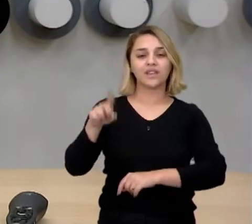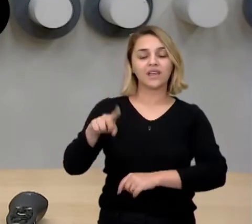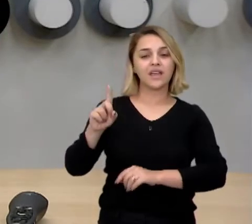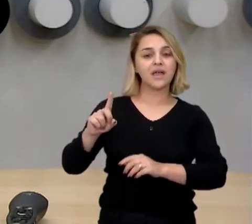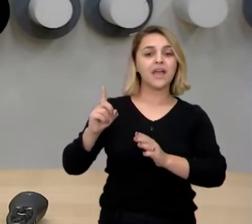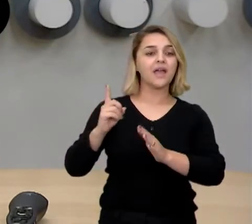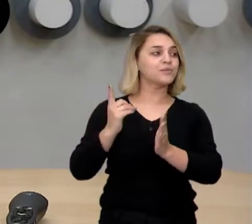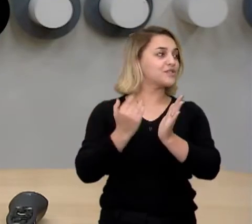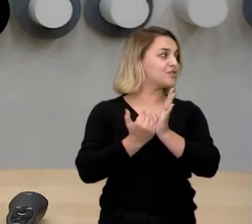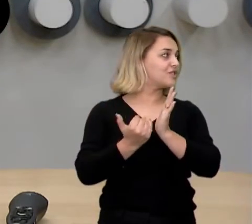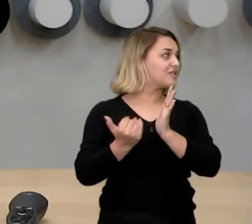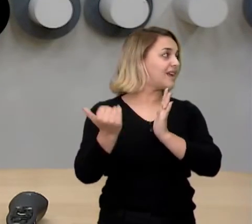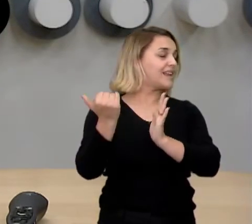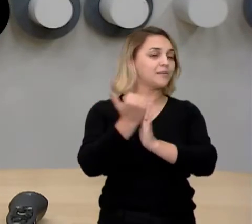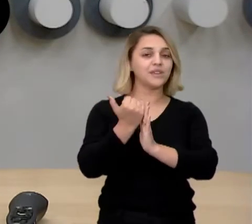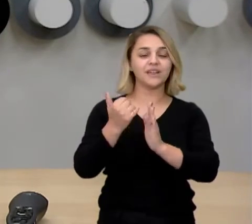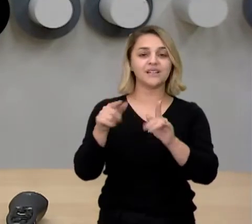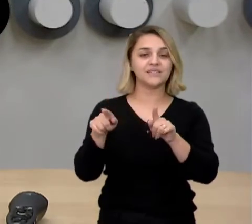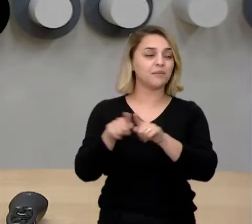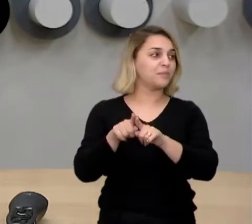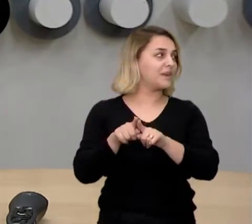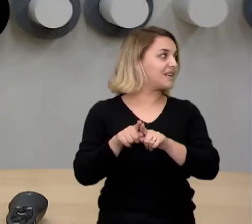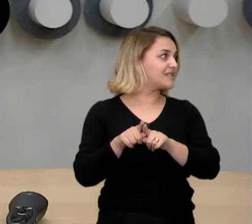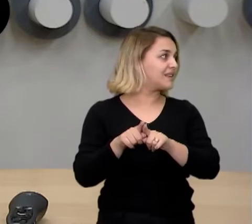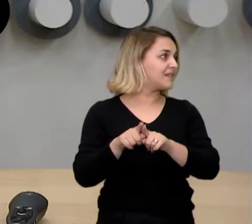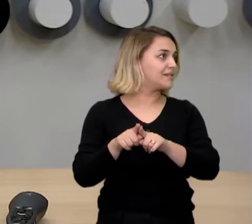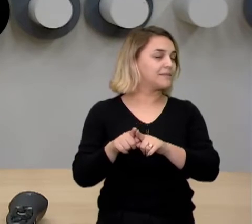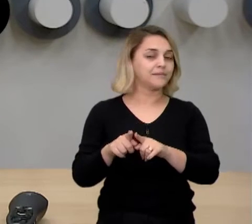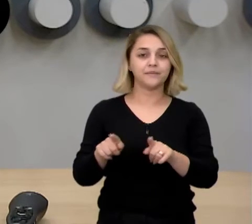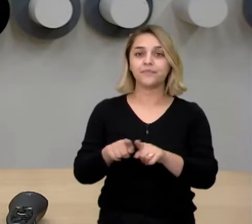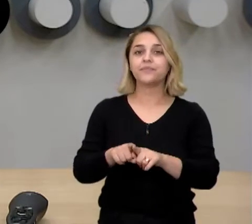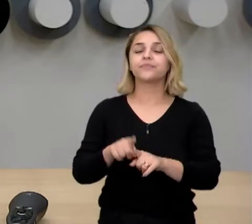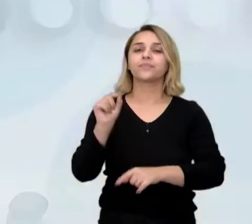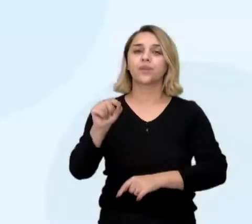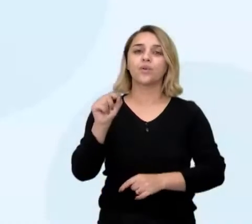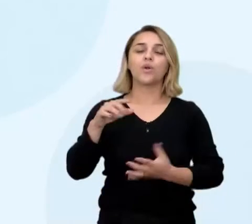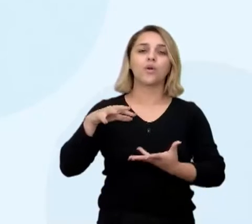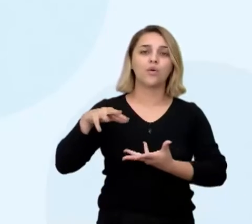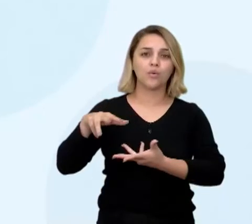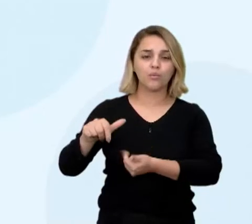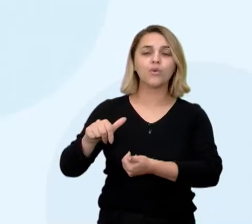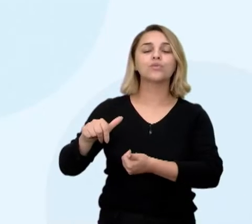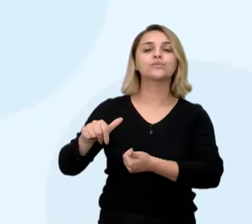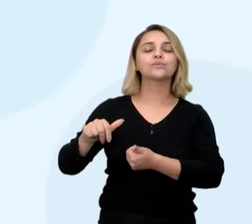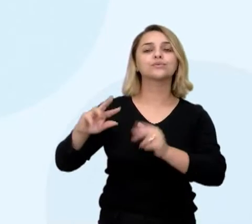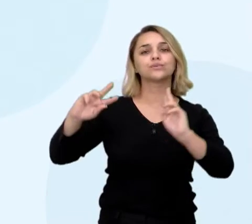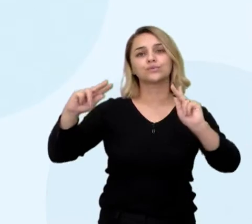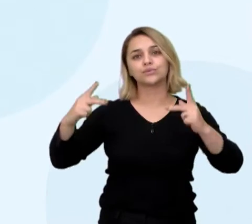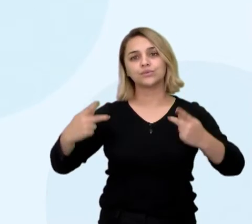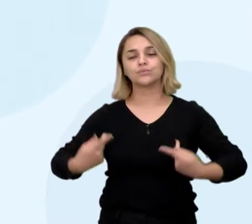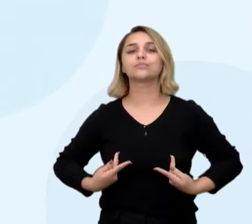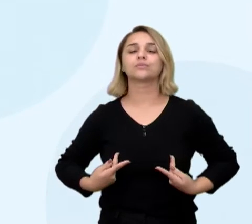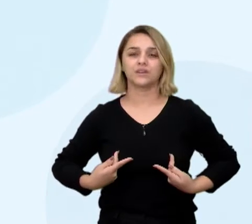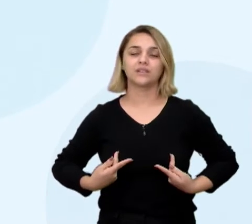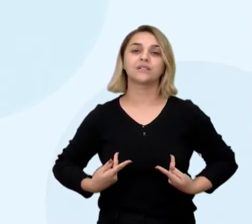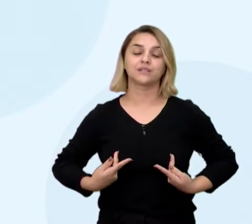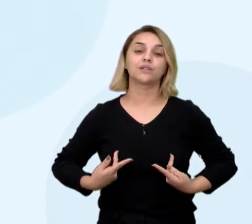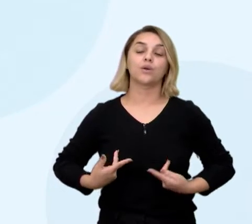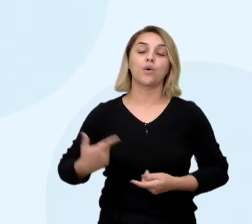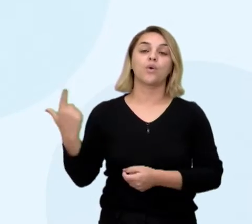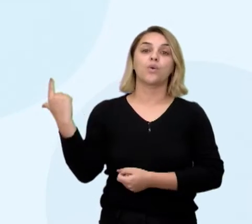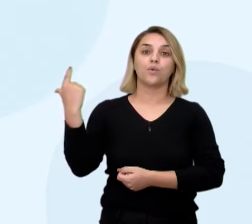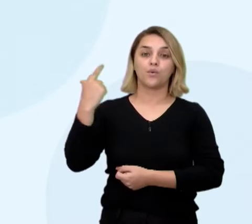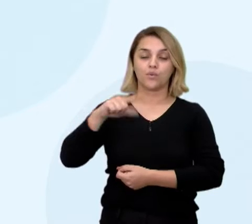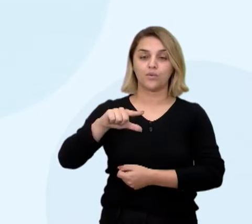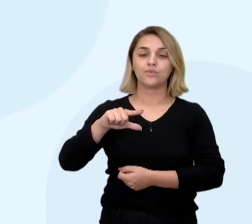né? Faltaria muito para que o mundo humano viesse a ser tão